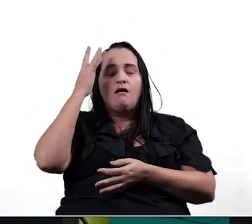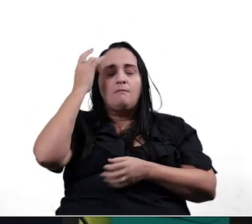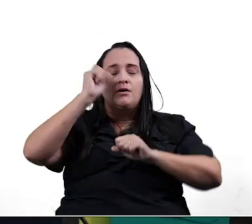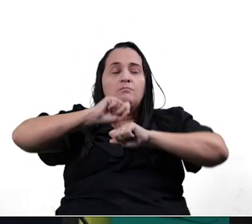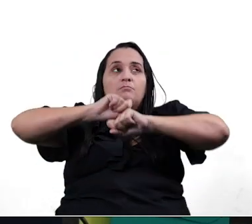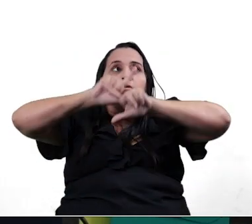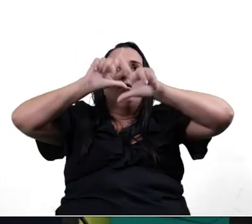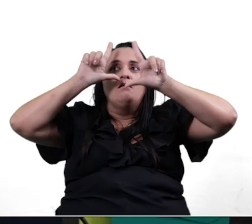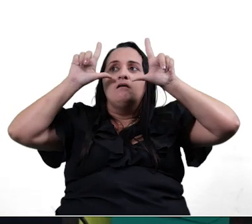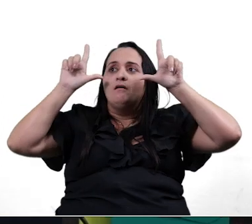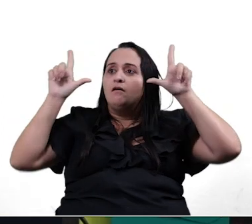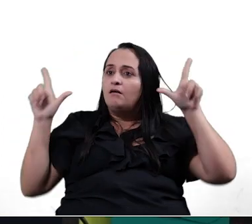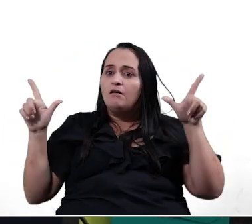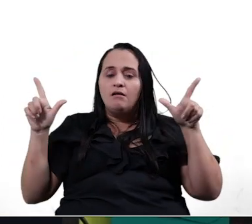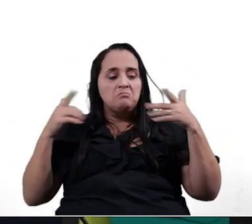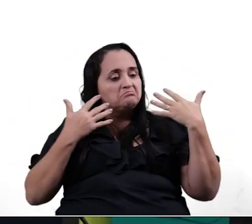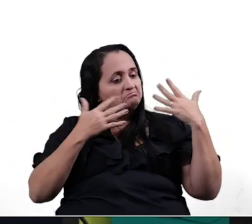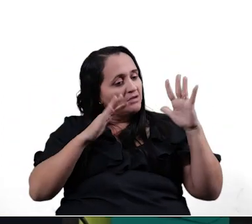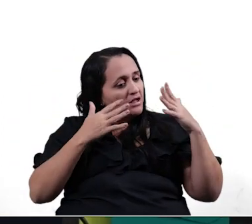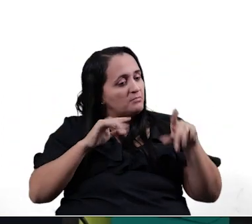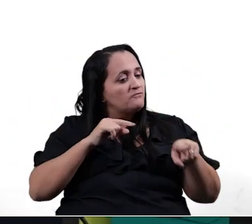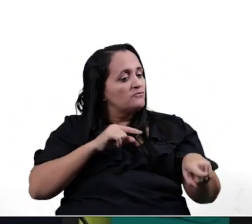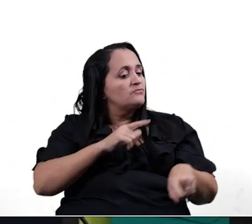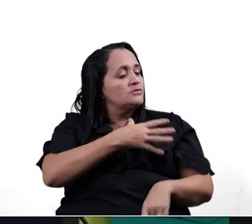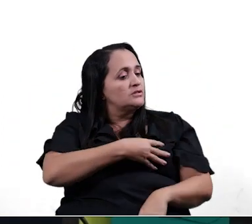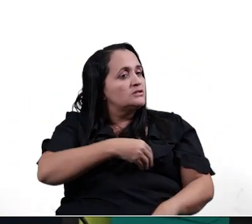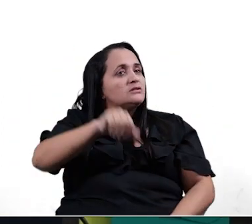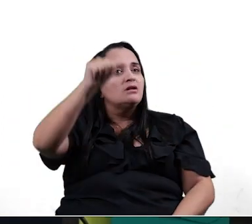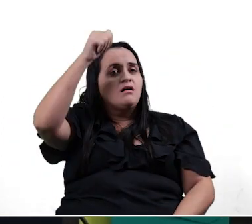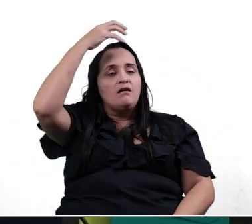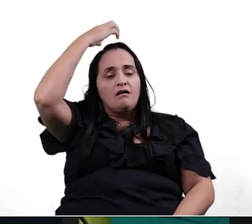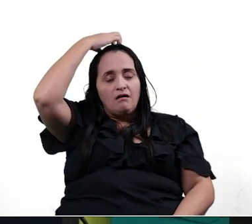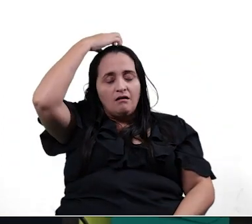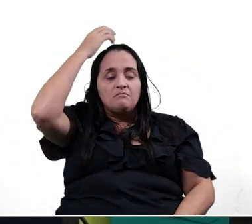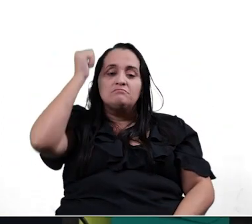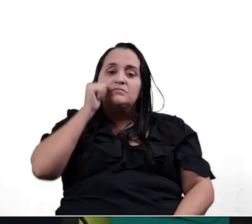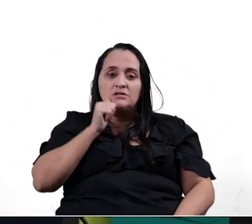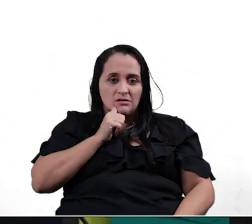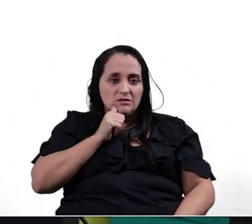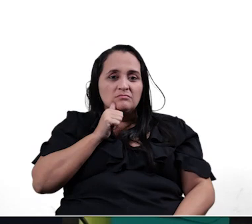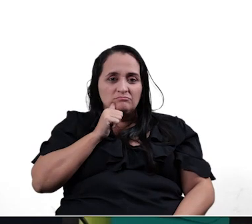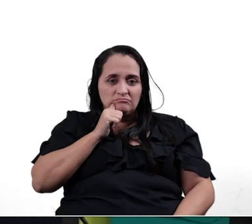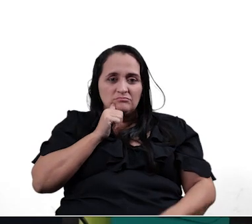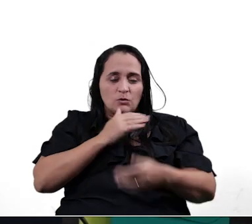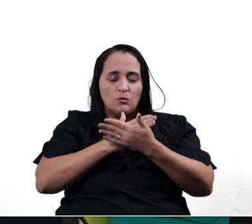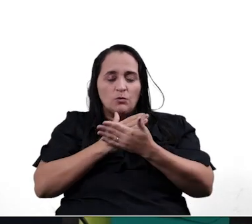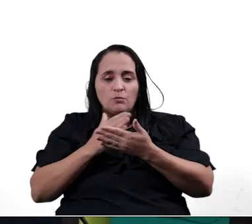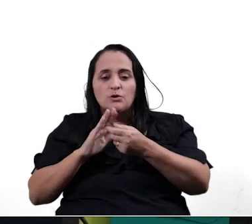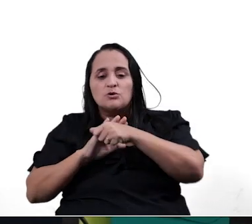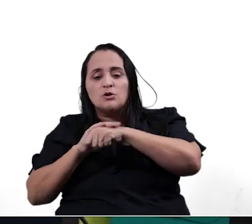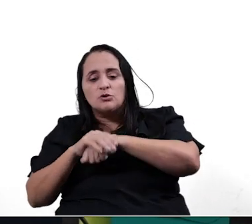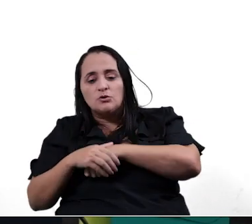dia e descobriram que ela era uma princesa. Então, ela tem um tempo. Começou à noite e foi até o